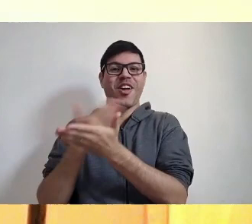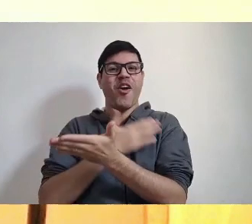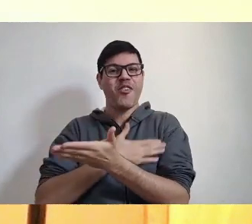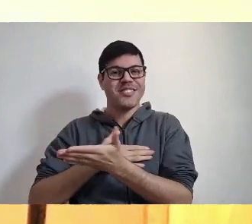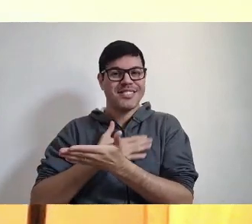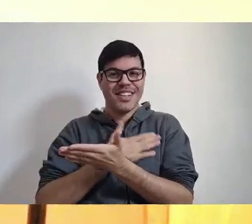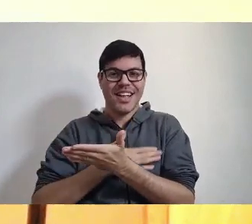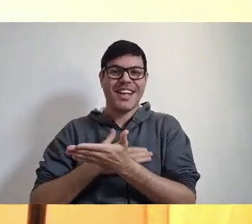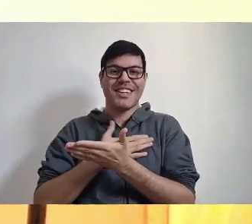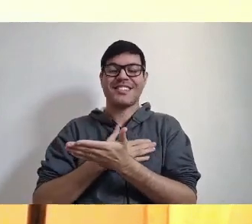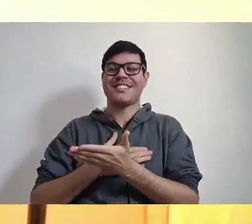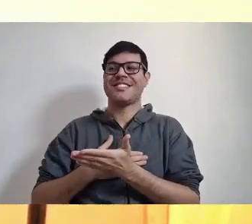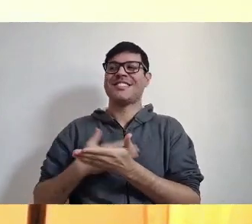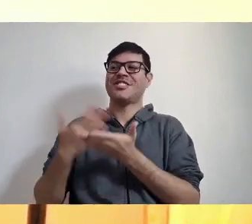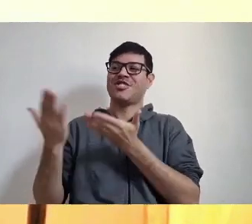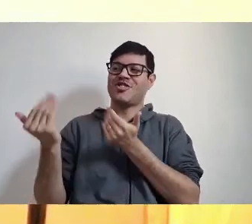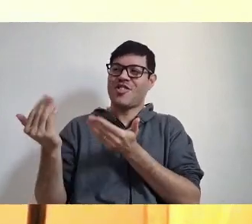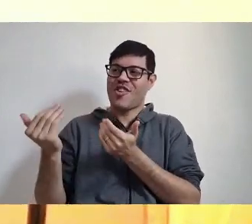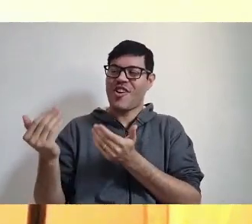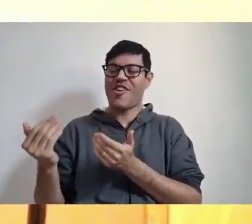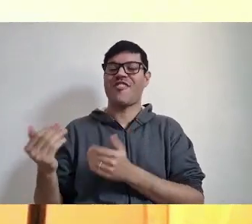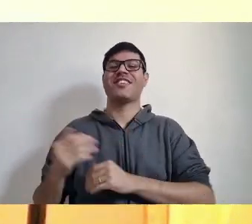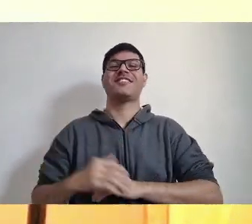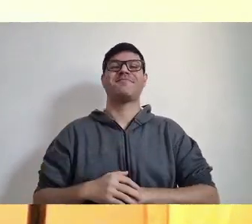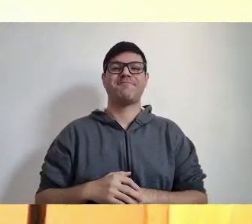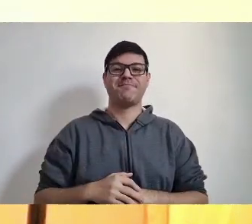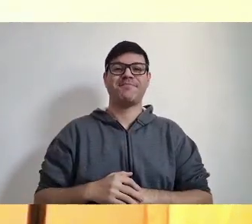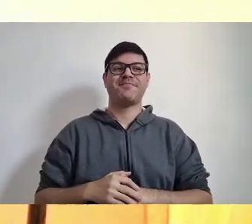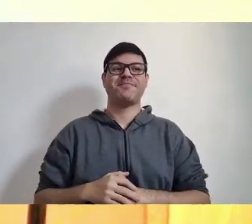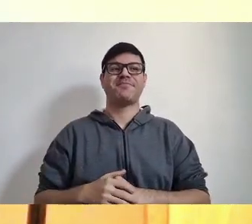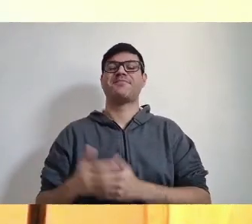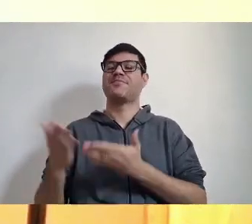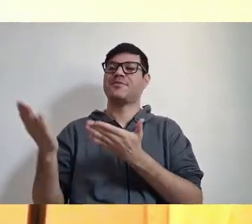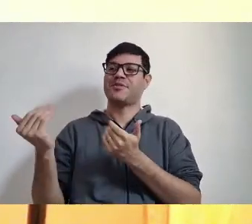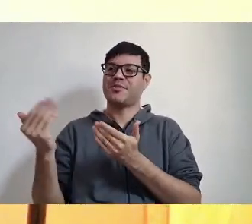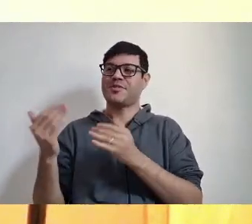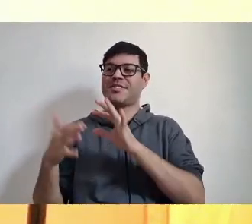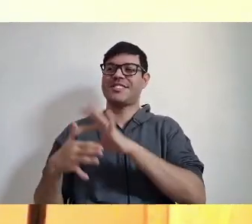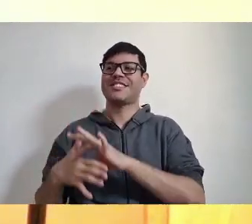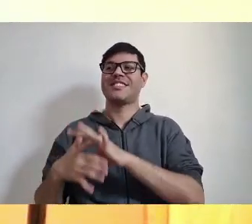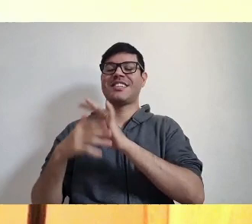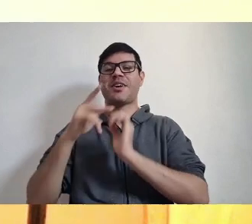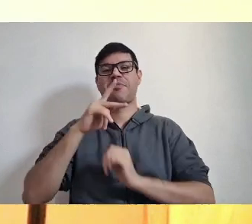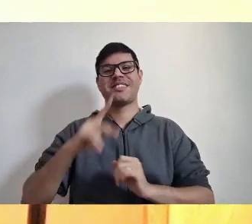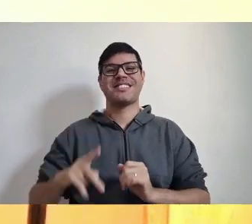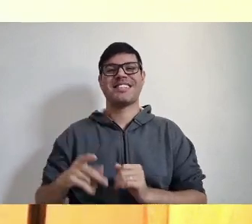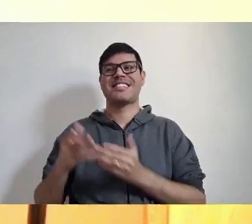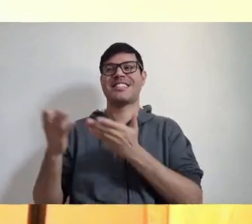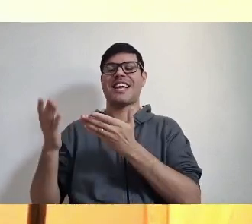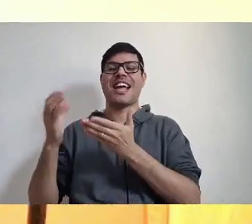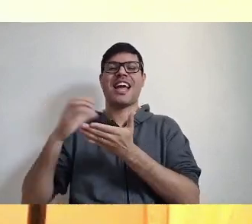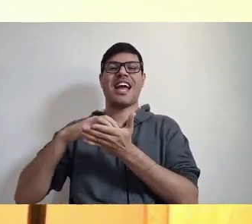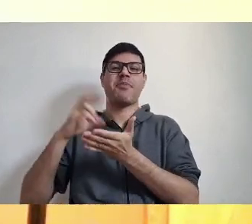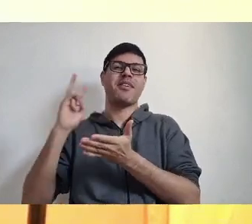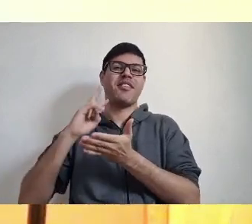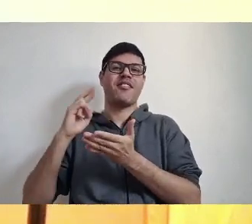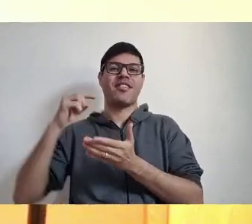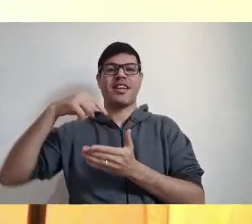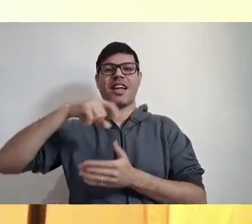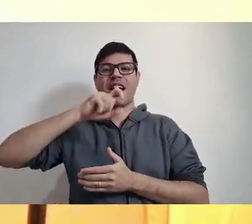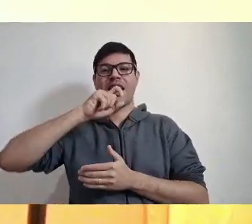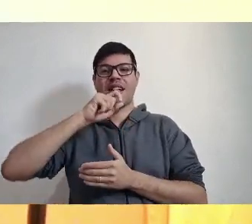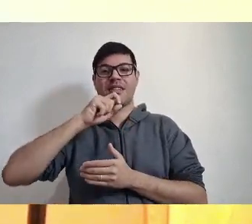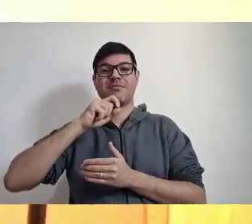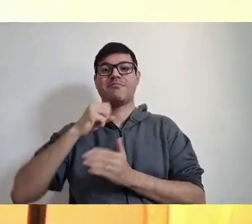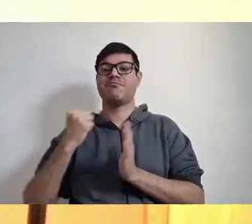né? A moça, a jovem, a mais jovem a assumir a presidência da Câmara Municipal de nossa cidade. Vai ficar aqui